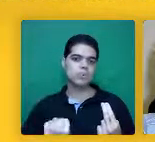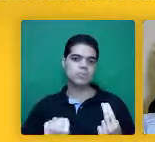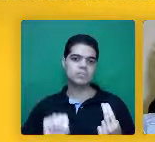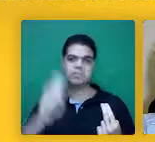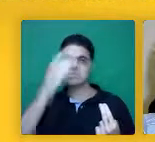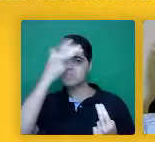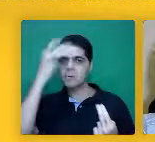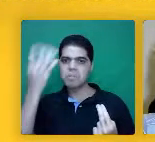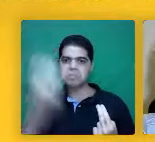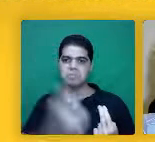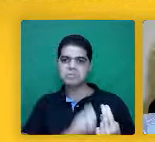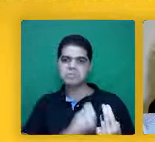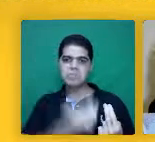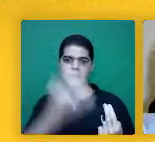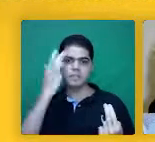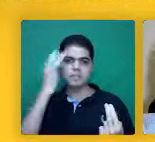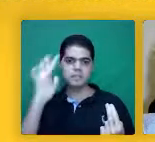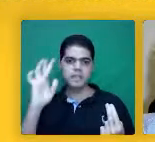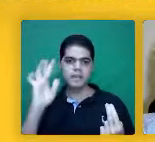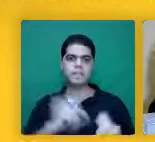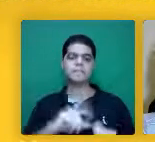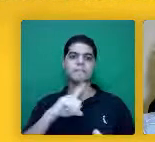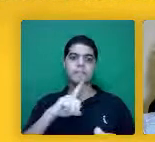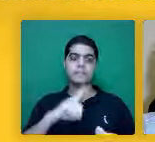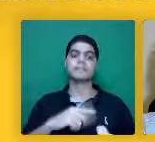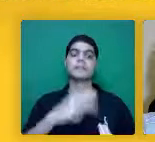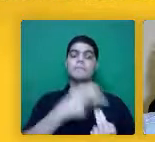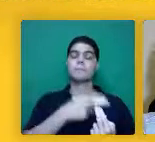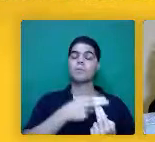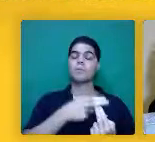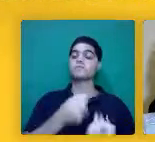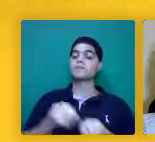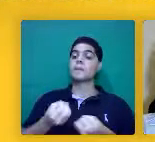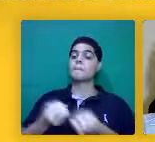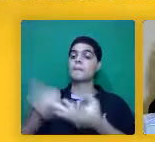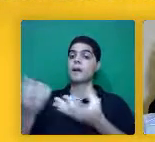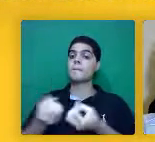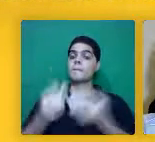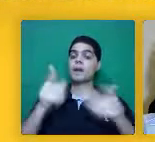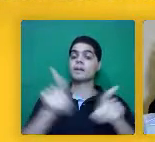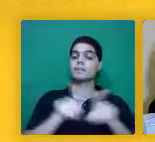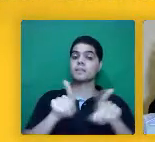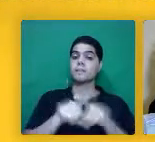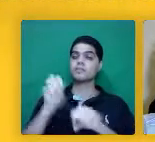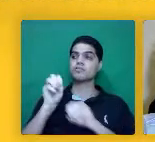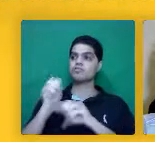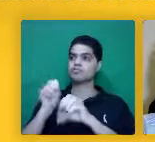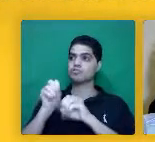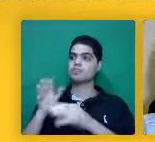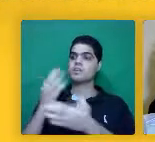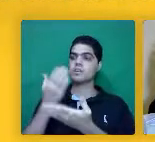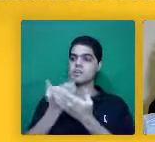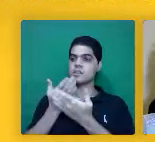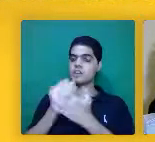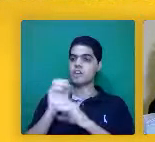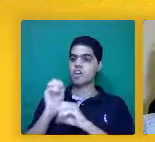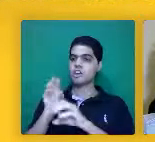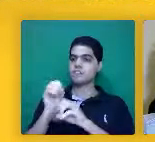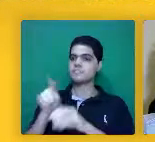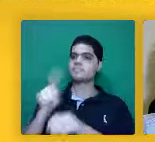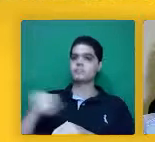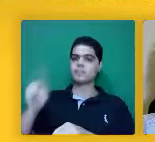que vão disponibilizar bolsas e trabalhar junto com empresas. Então, o que é que acontece?